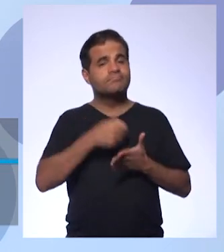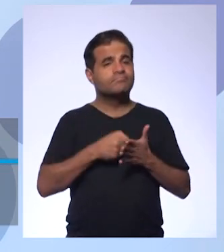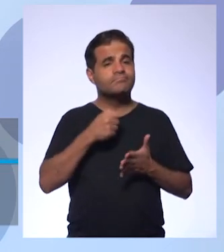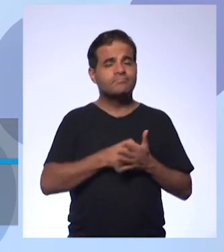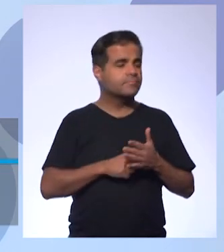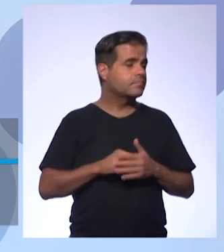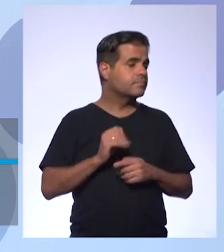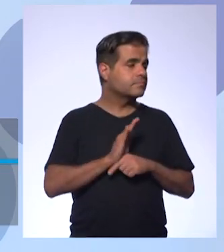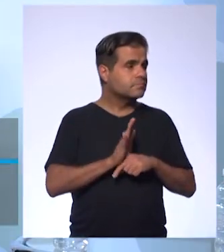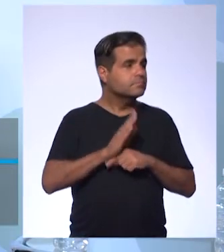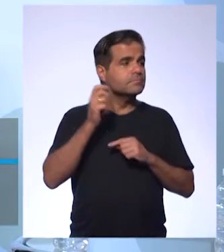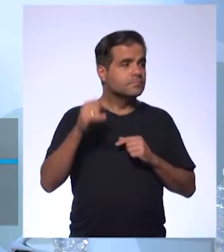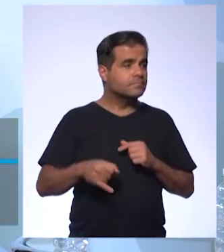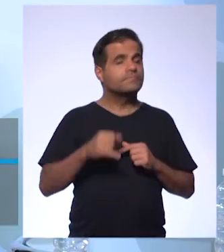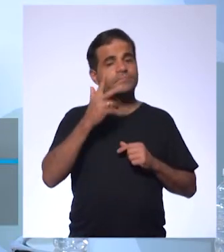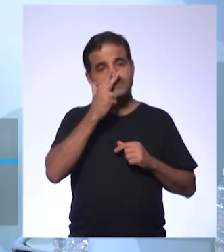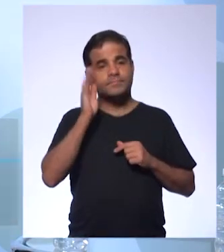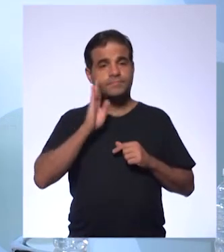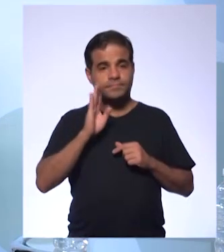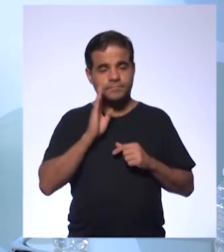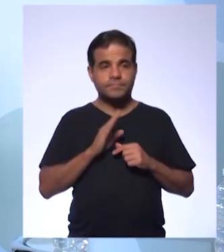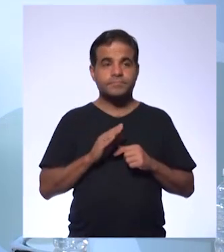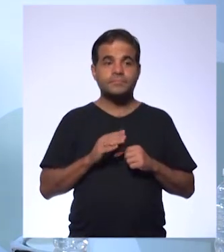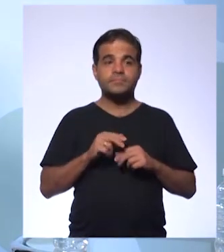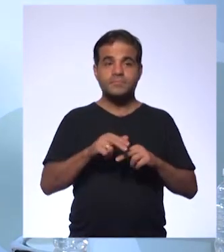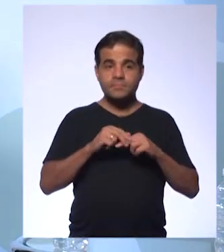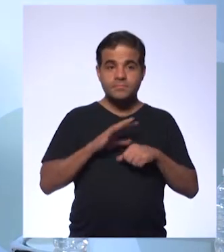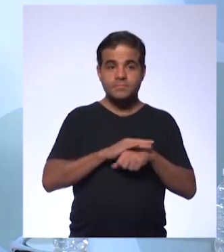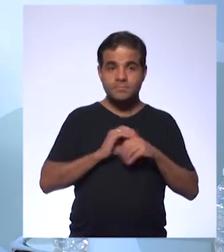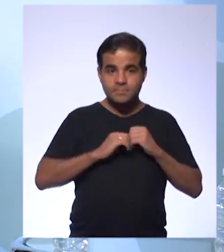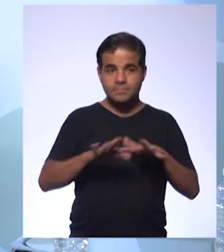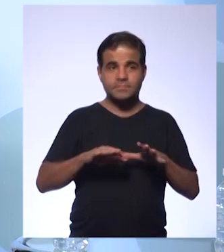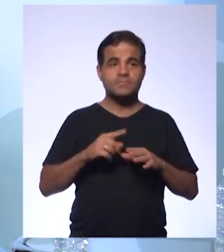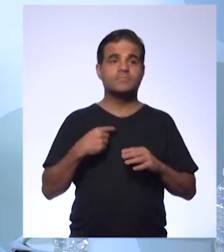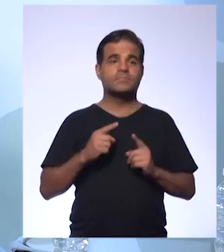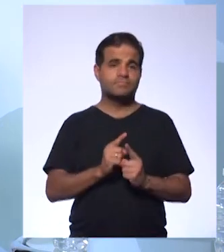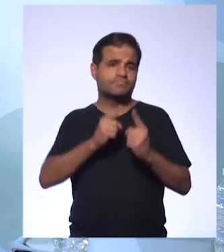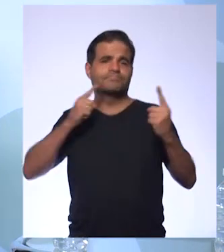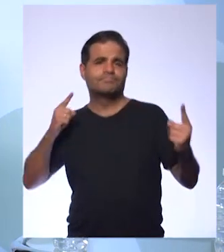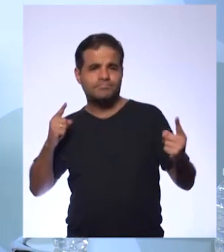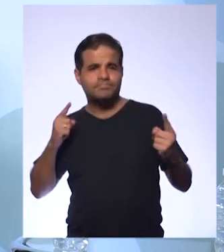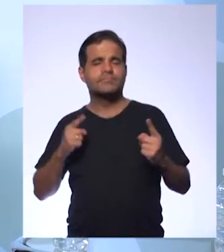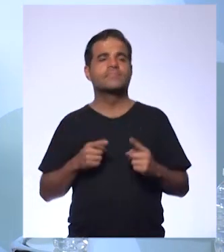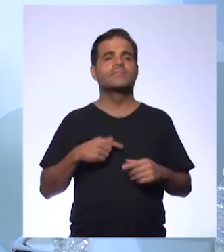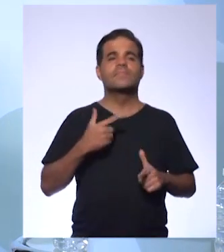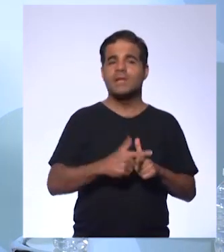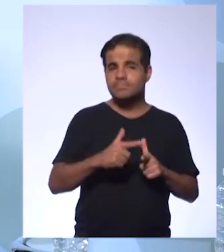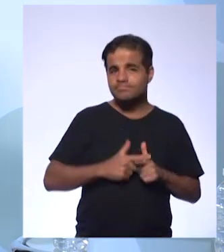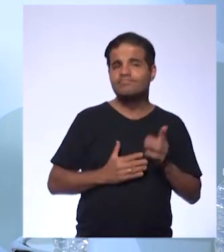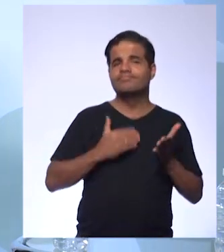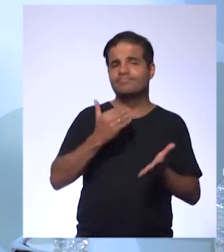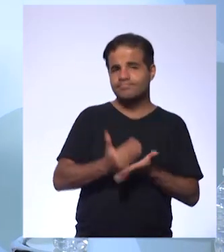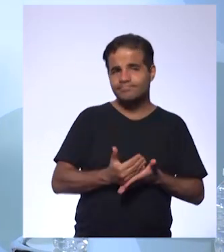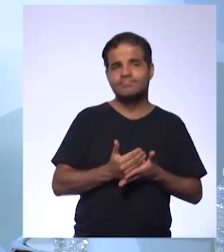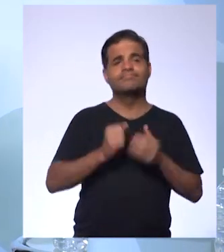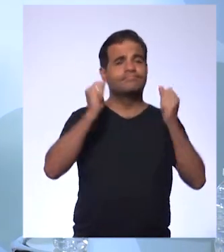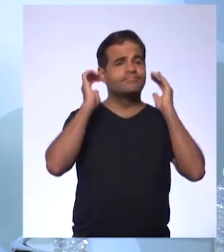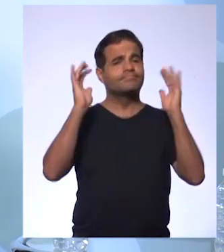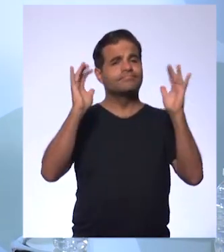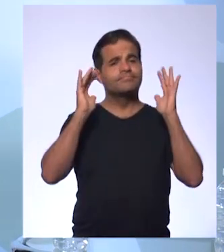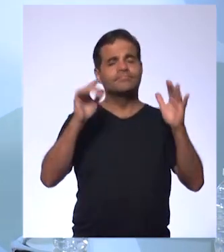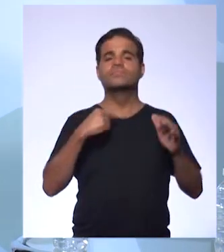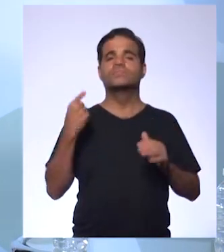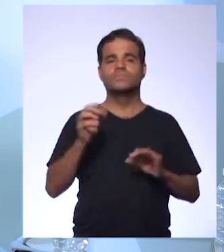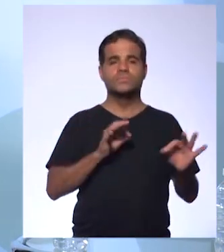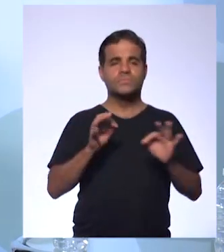eu acho legal. Então, essa questão da pandemia nos deixou mais distante ainda, né? Mais problemas aí para pensar se